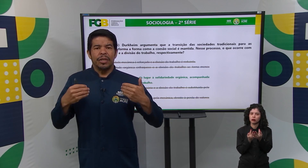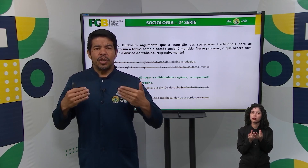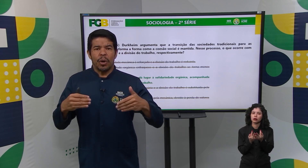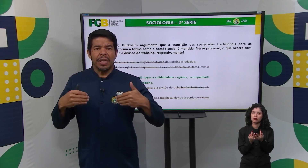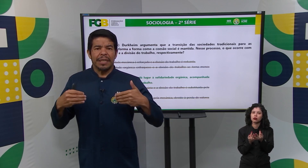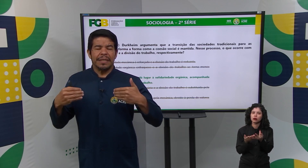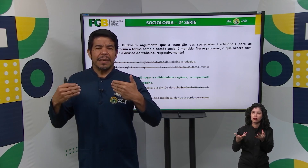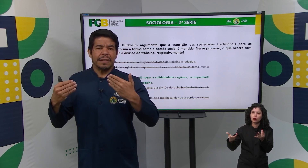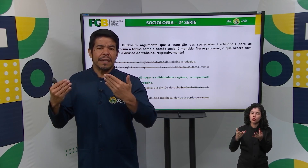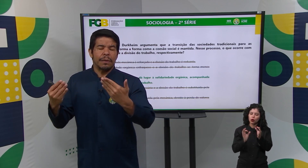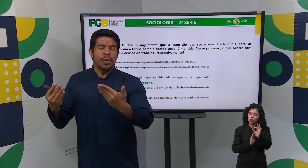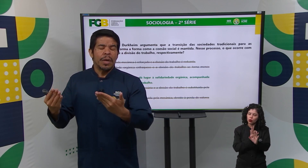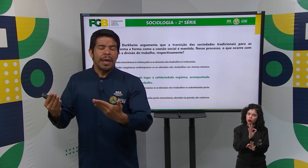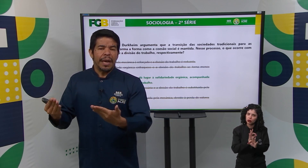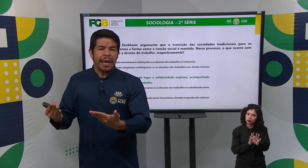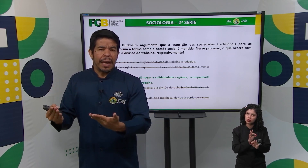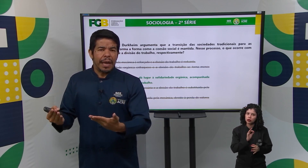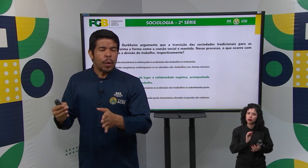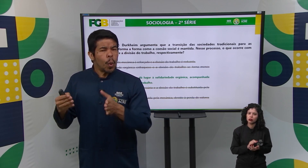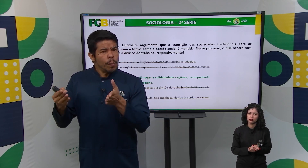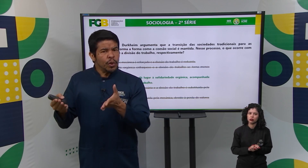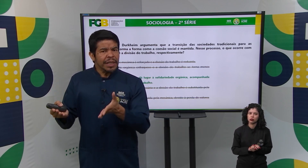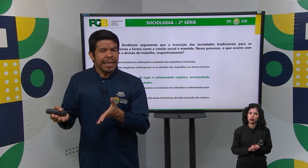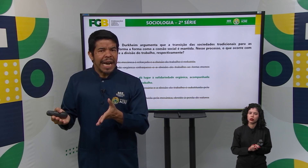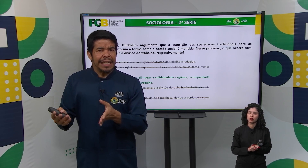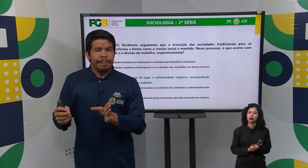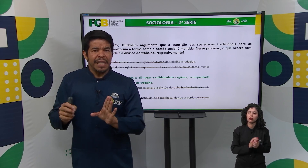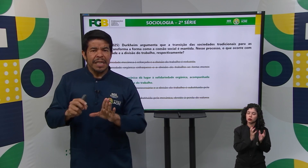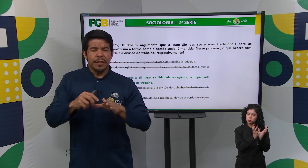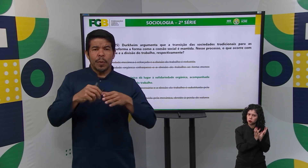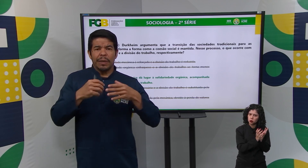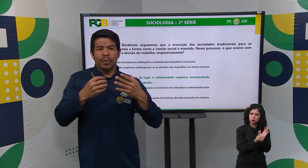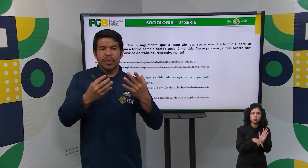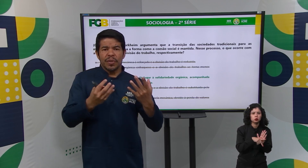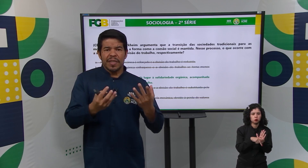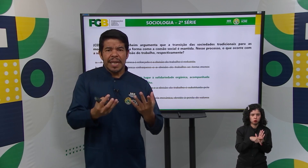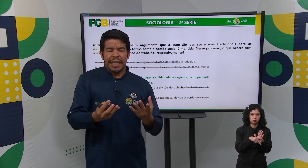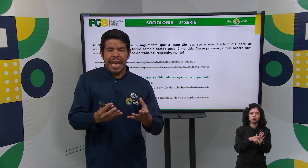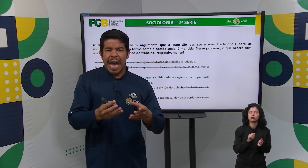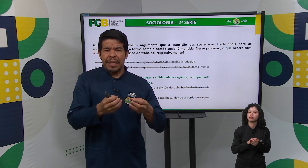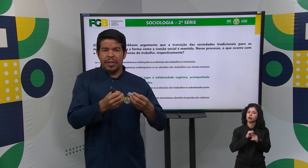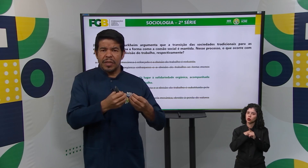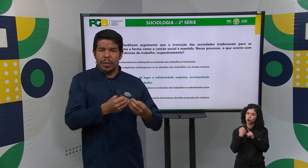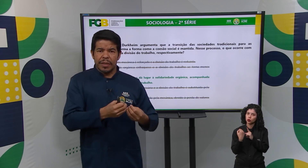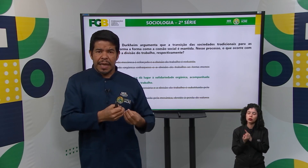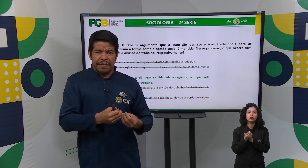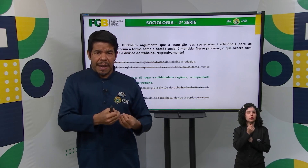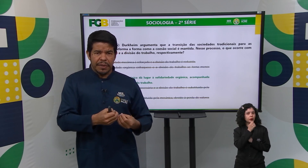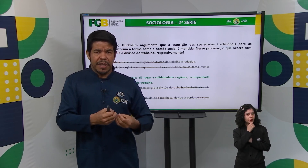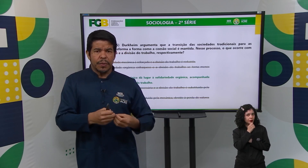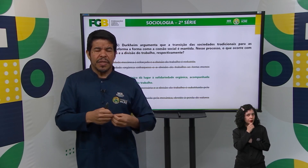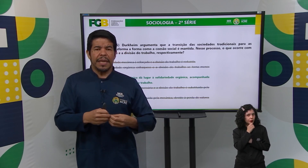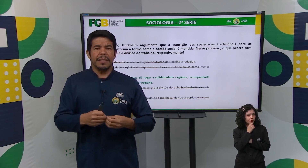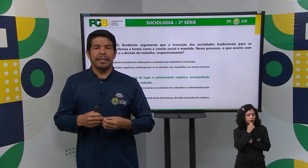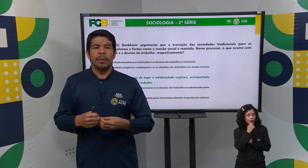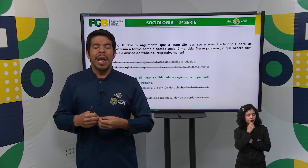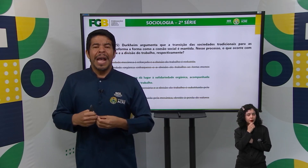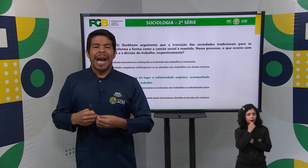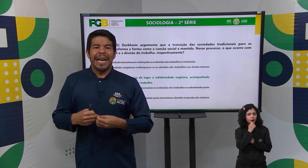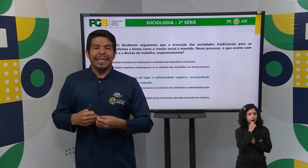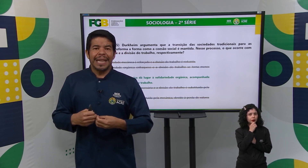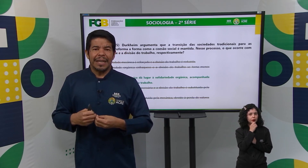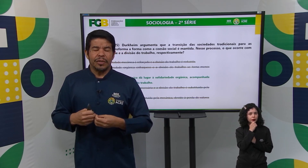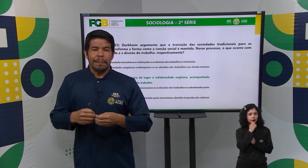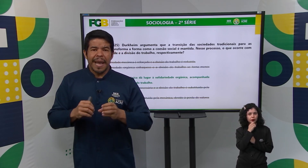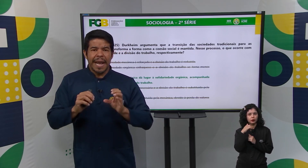base de organização comunitária mesmo, eram sociedades, se nós levarmos em consideração